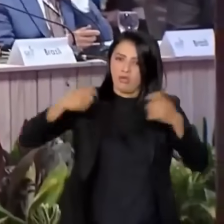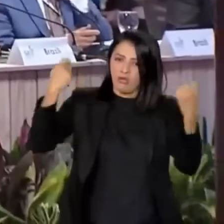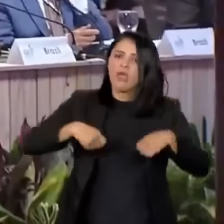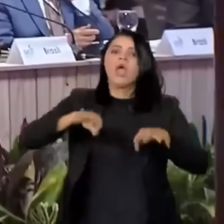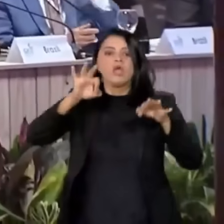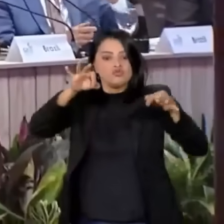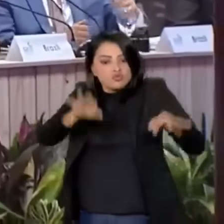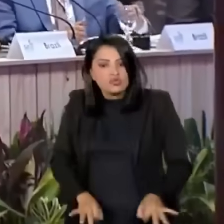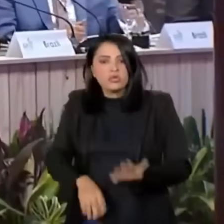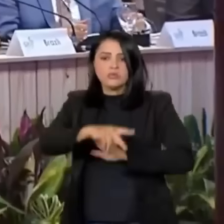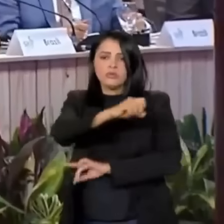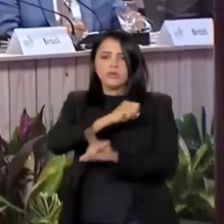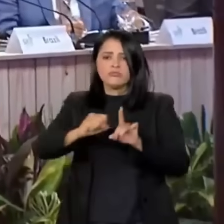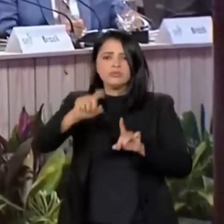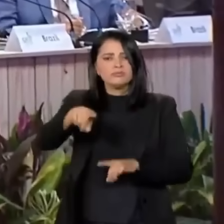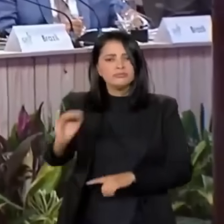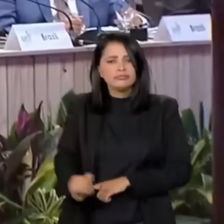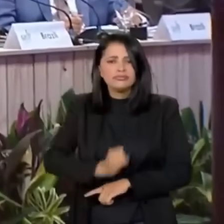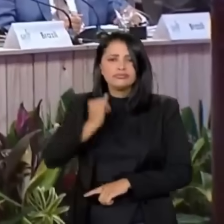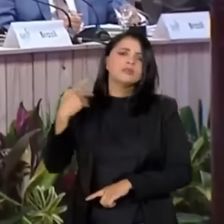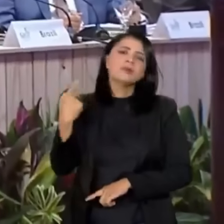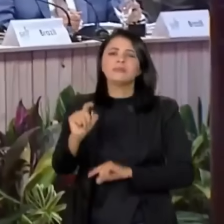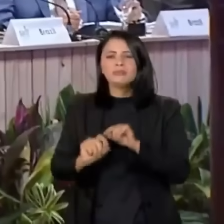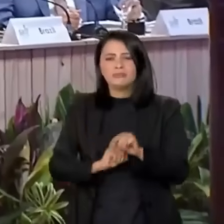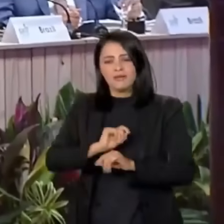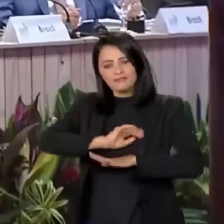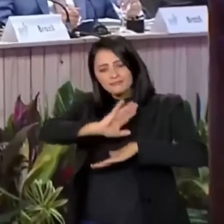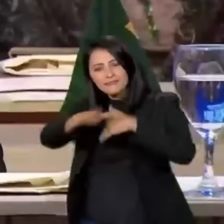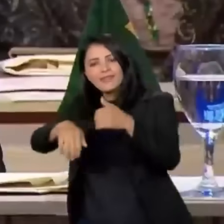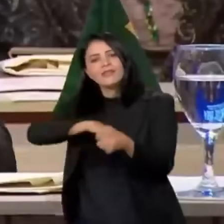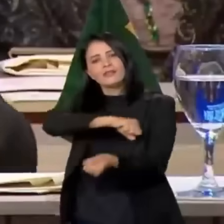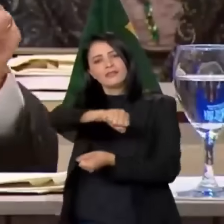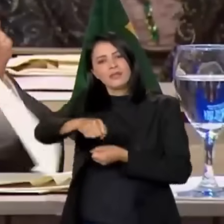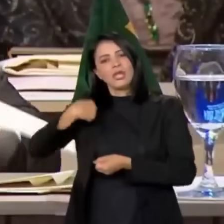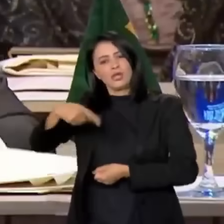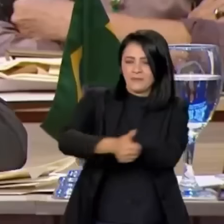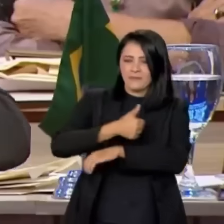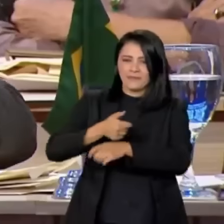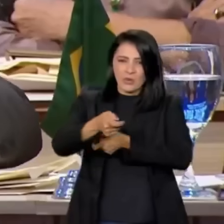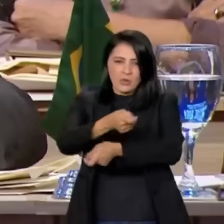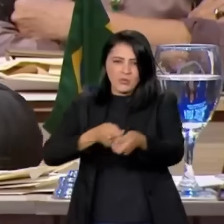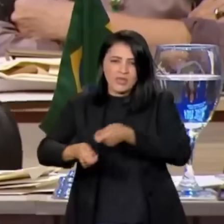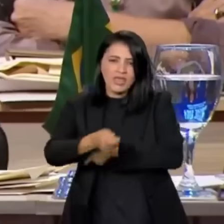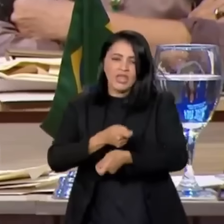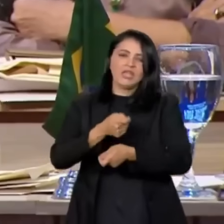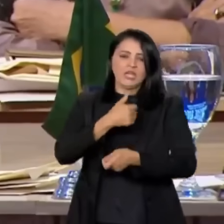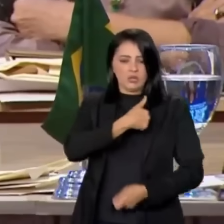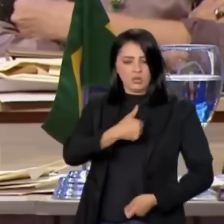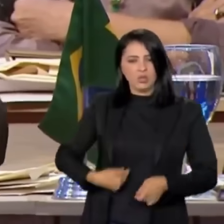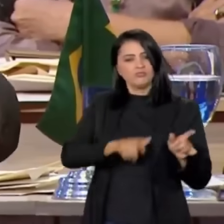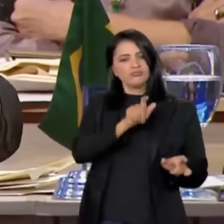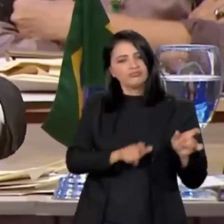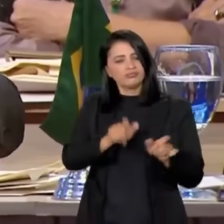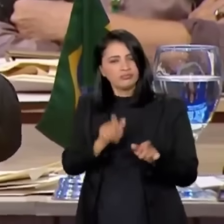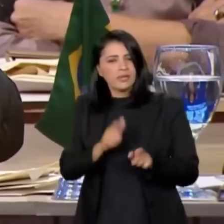social, mas também essencial para o desenvolvimento sustentável que buscamos. Os governantes,